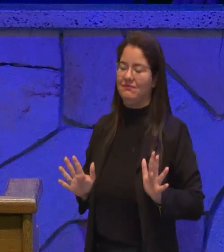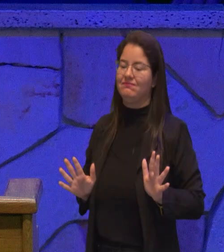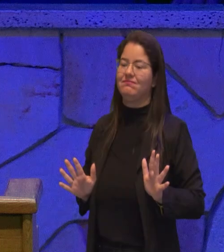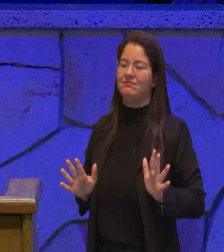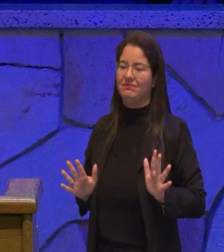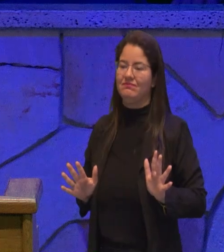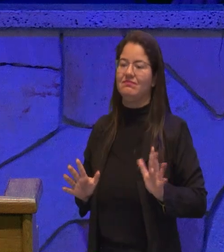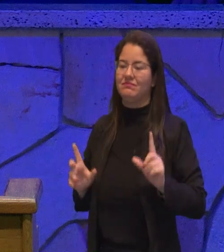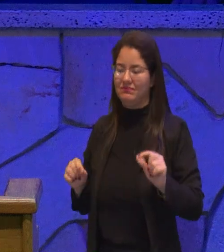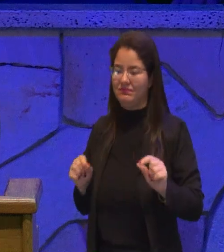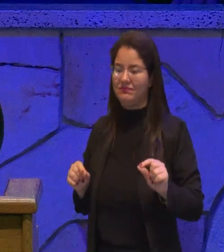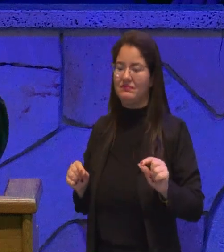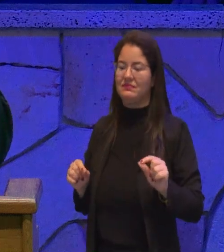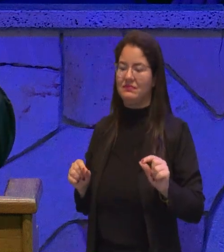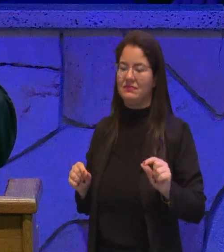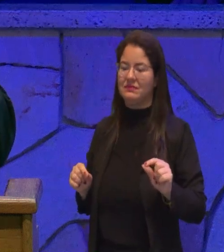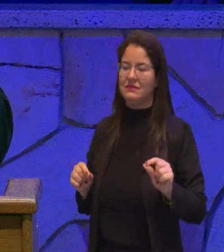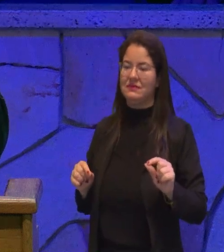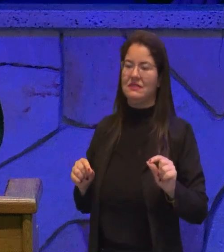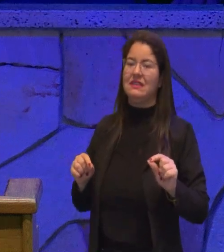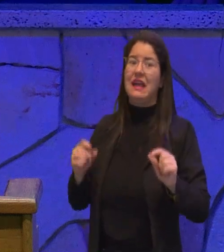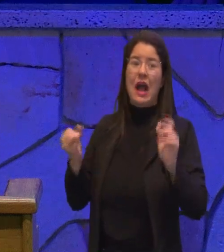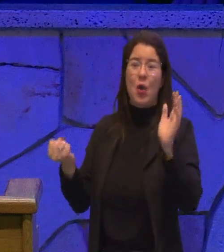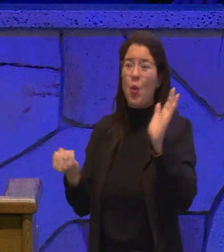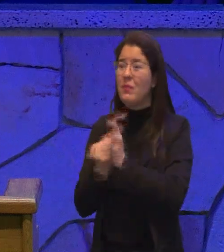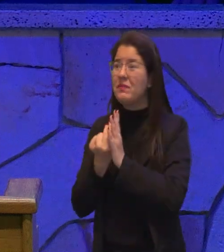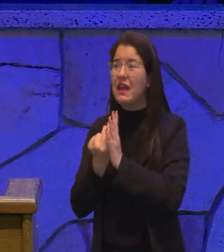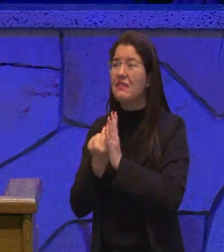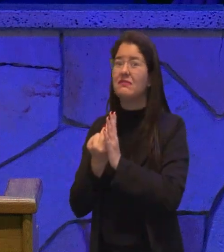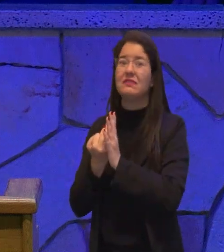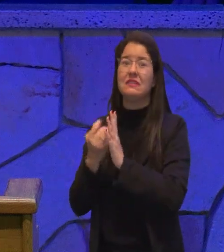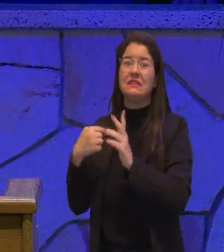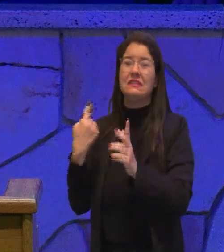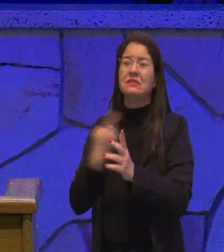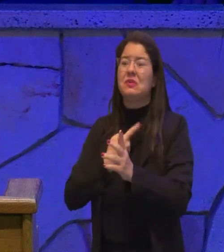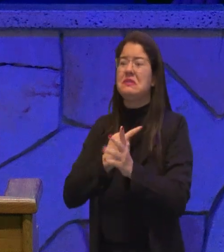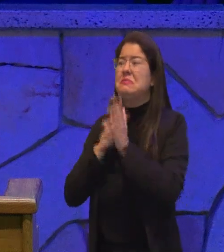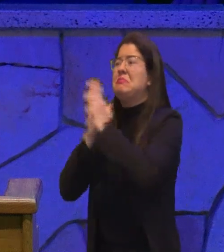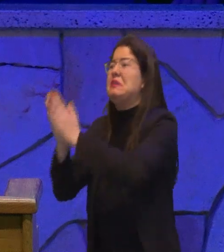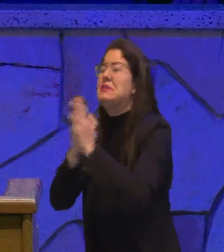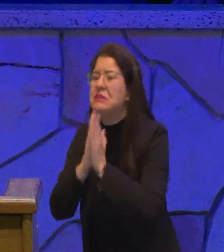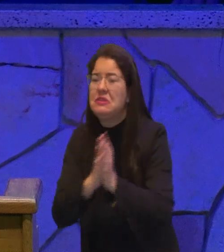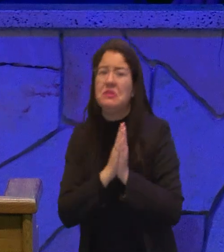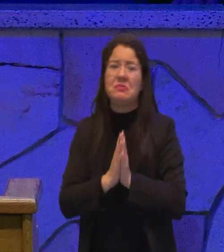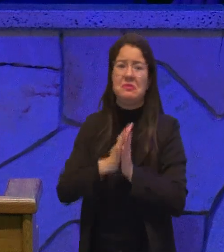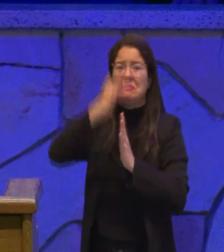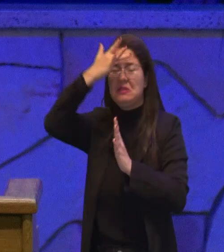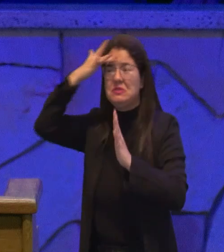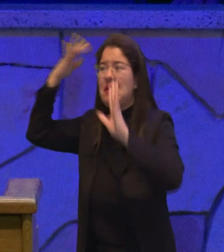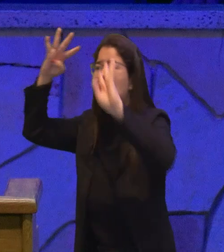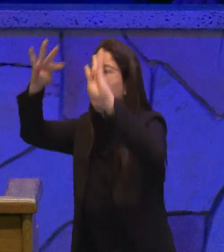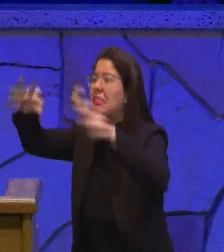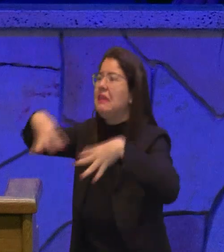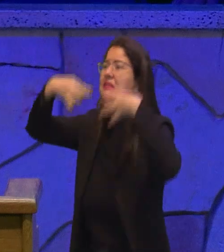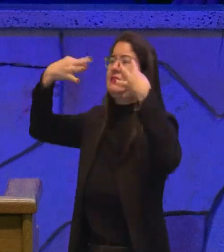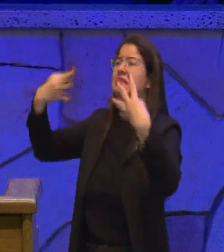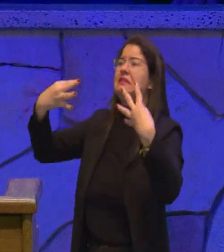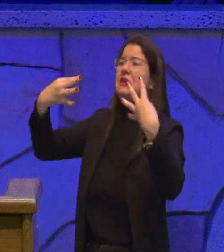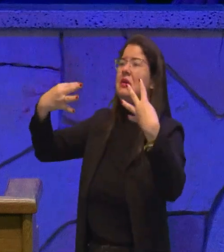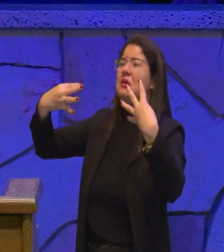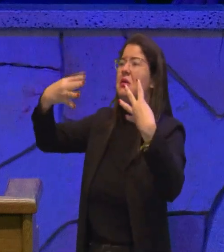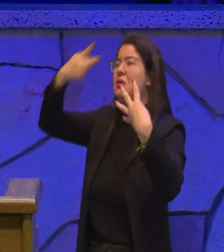que muitas vezes nós mendigamos sentimentos das pessoas, para que nós nos